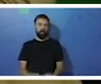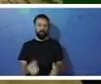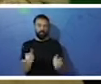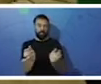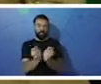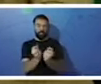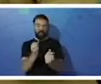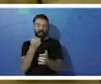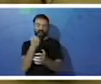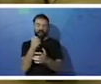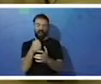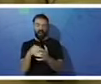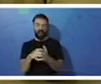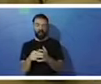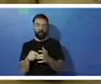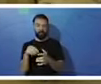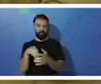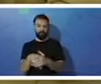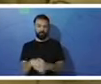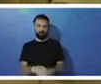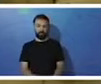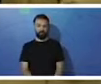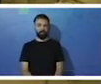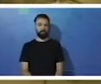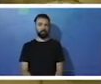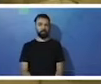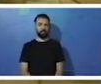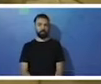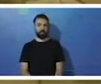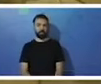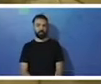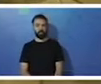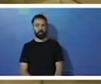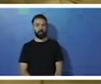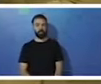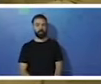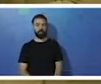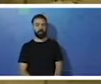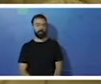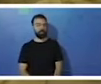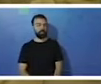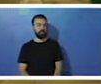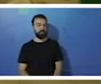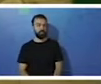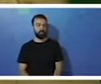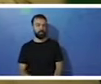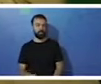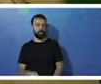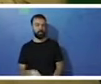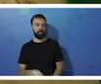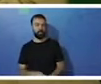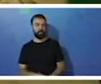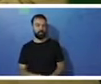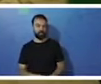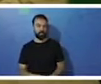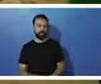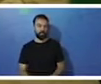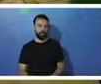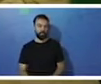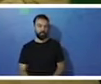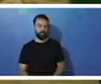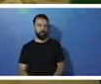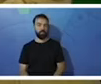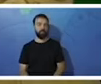de 8? Então vamos pegar ajuda na tabuada do 8. O que eu vou procurar aqui nessa tabuada do 8? Um